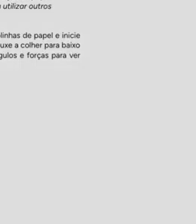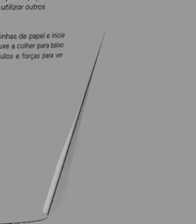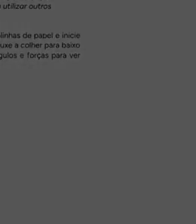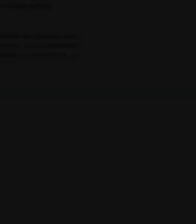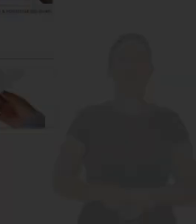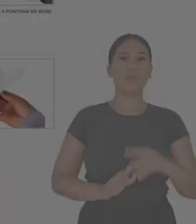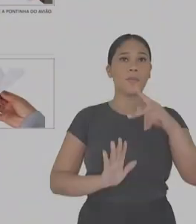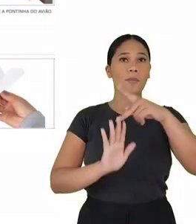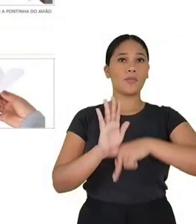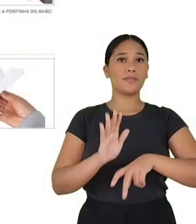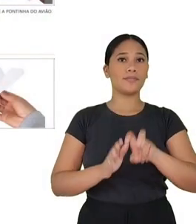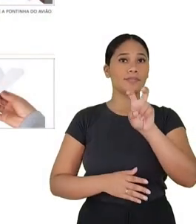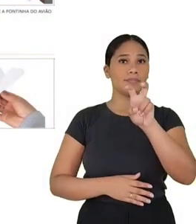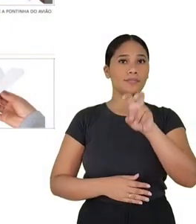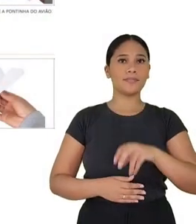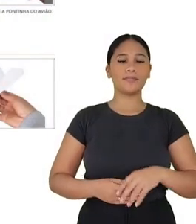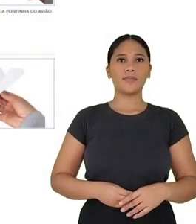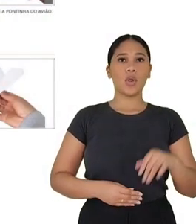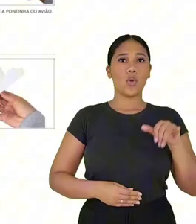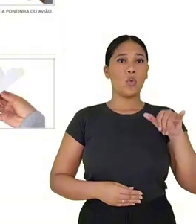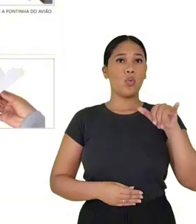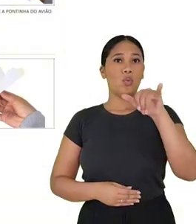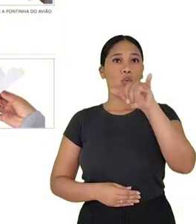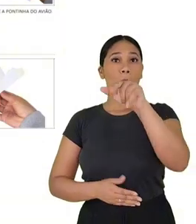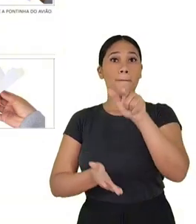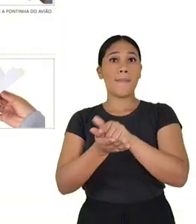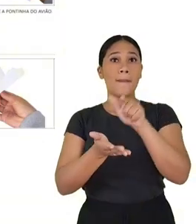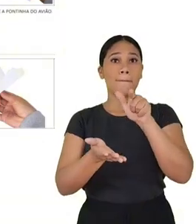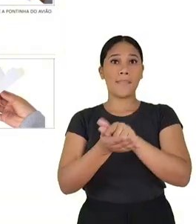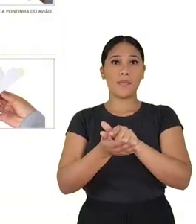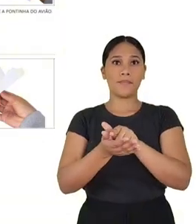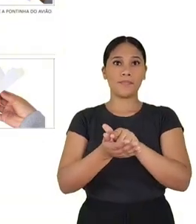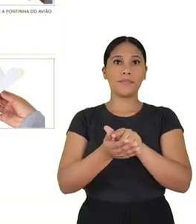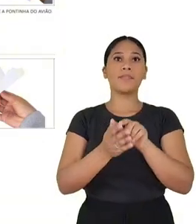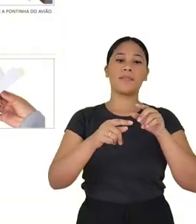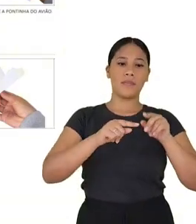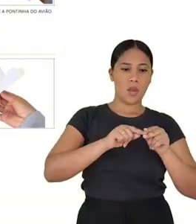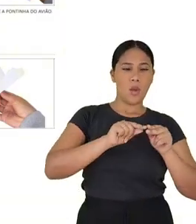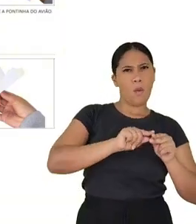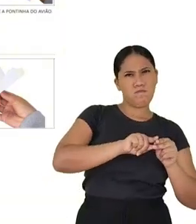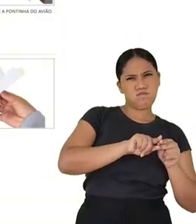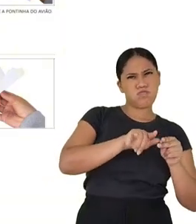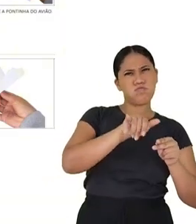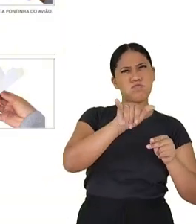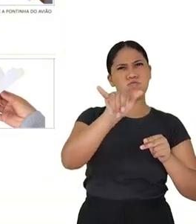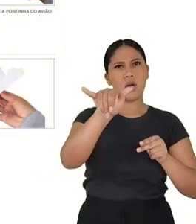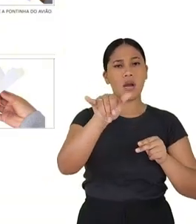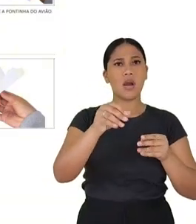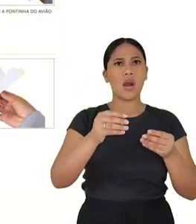dos lançamentos. Projeto 5. Avião de papel com lançador.